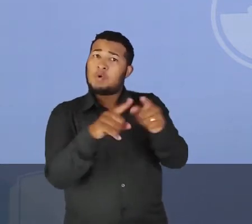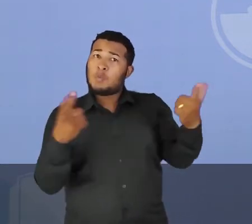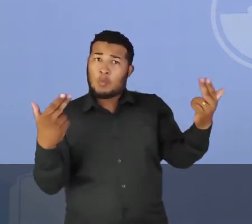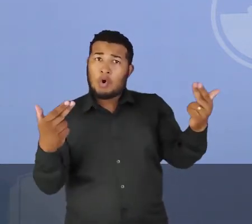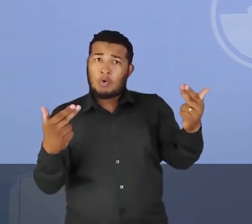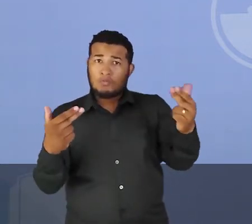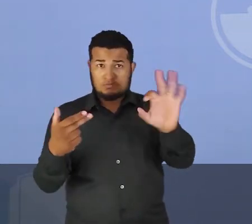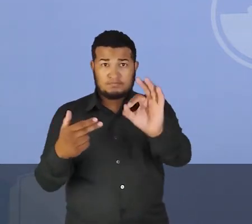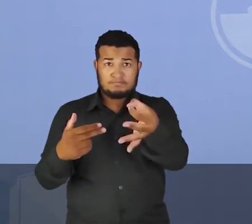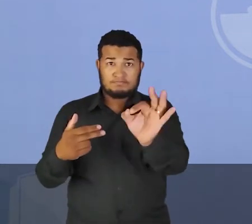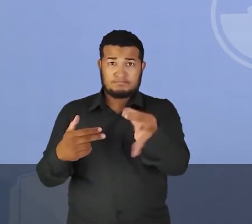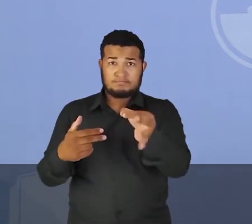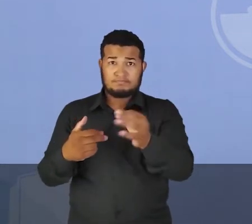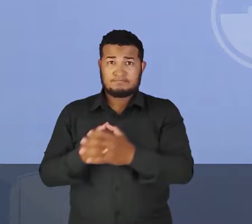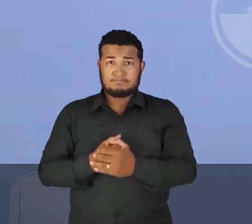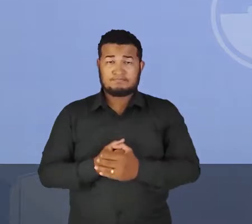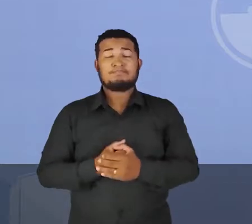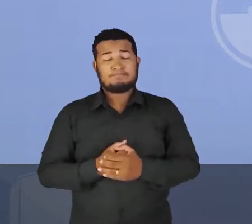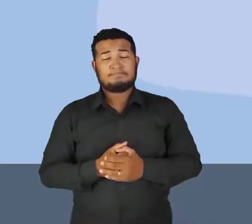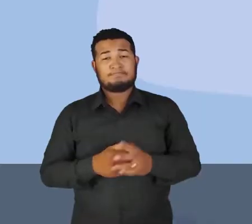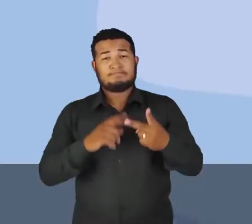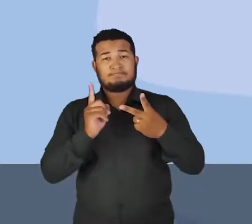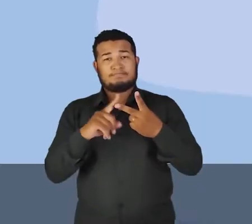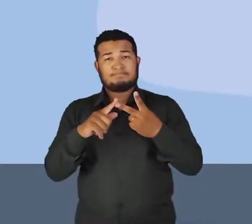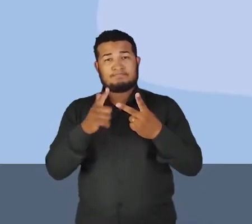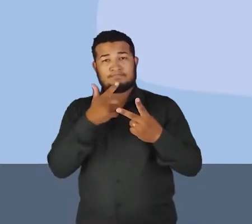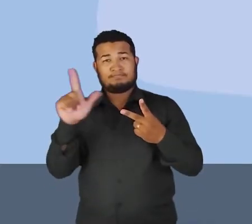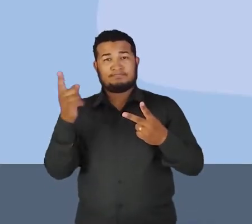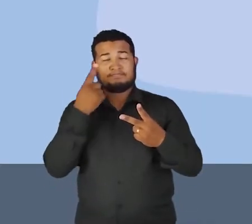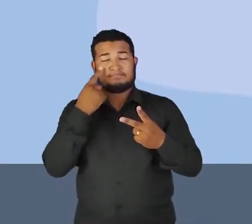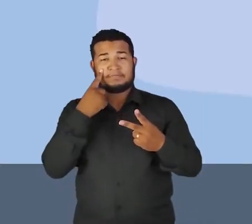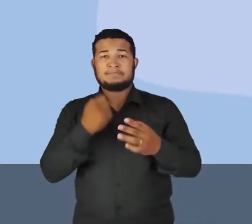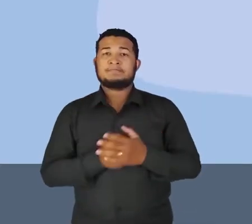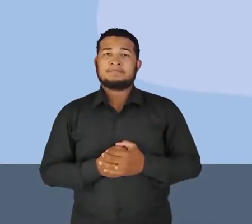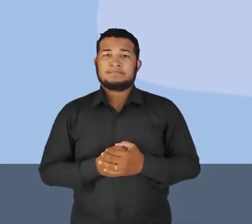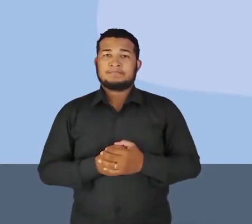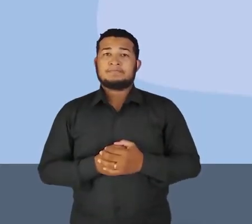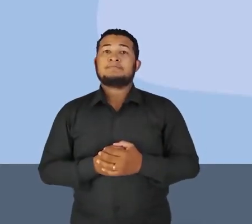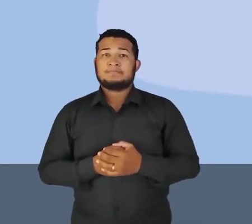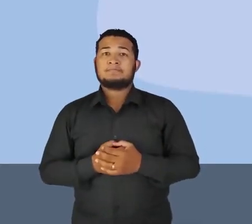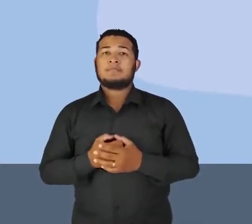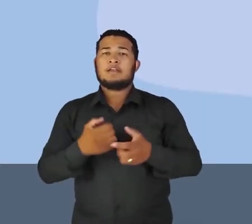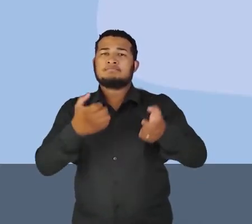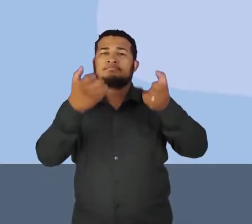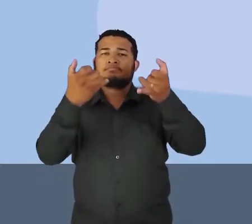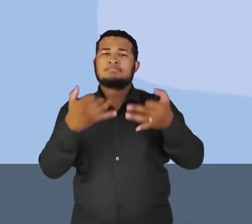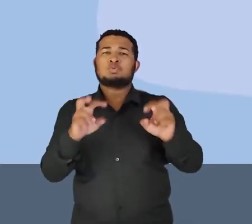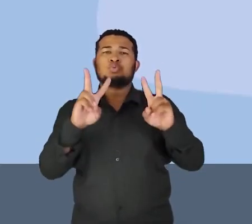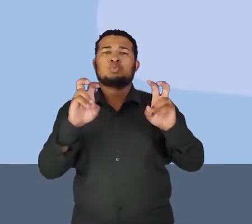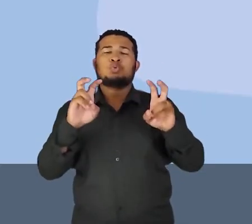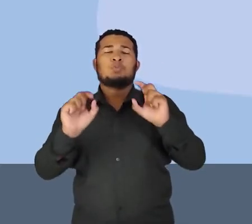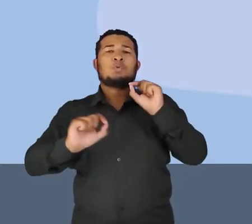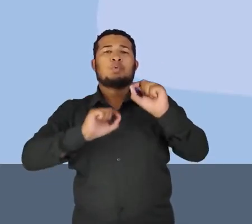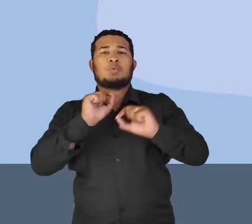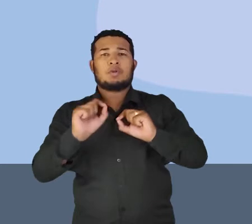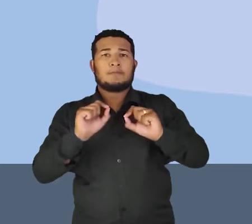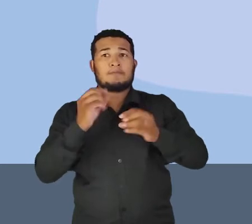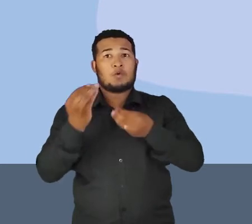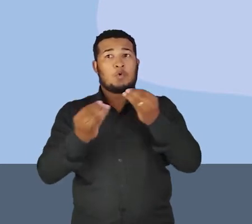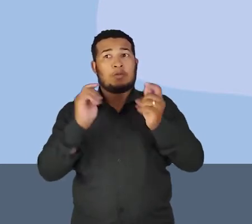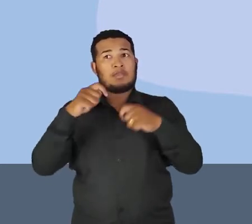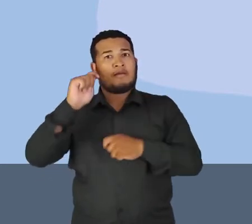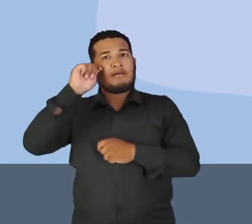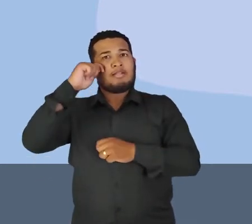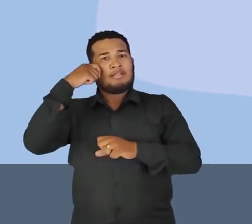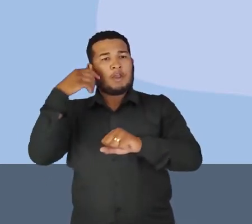não concordam? Vamos a um segundo dado. Aqui está falando sobre o acesso do negro